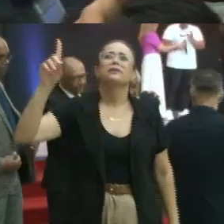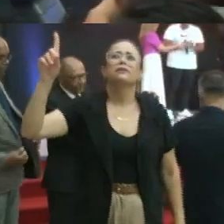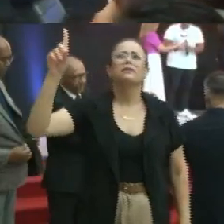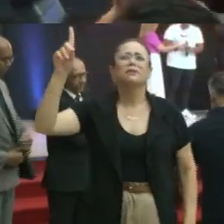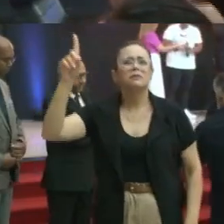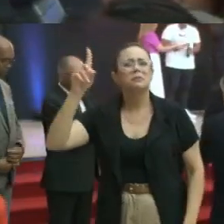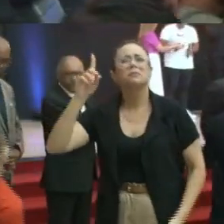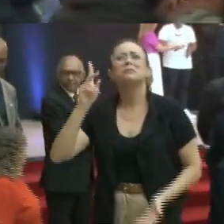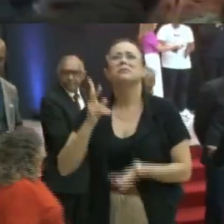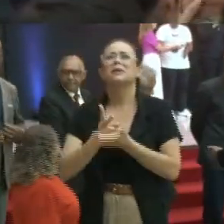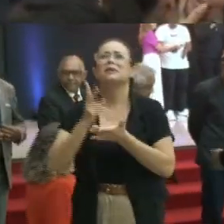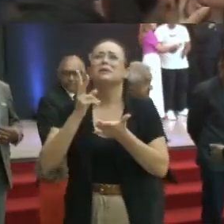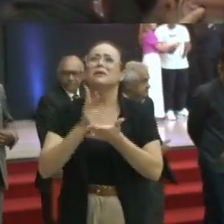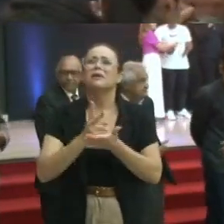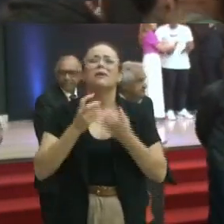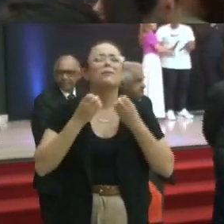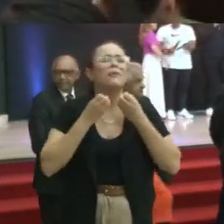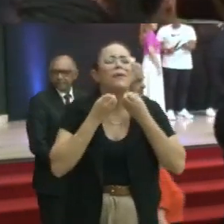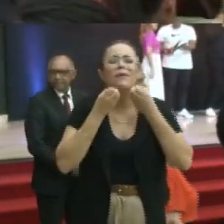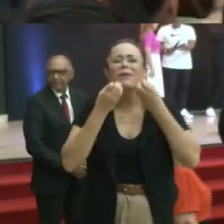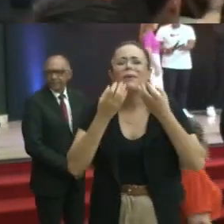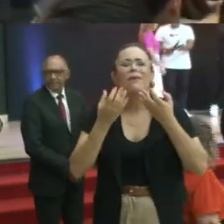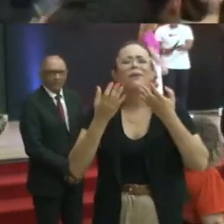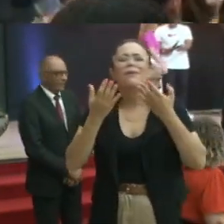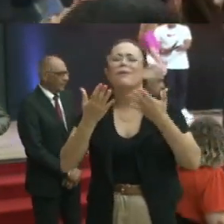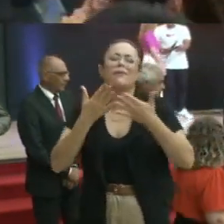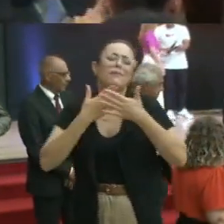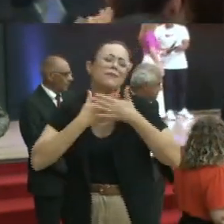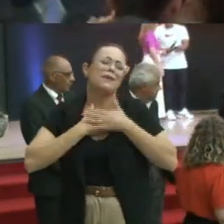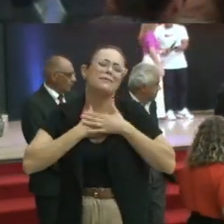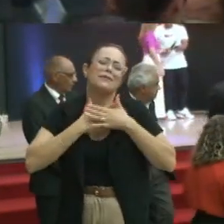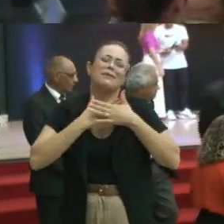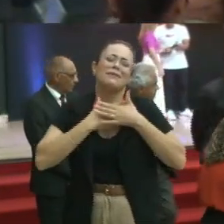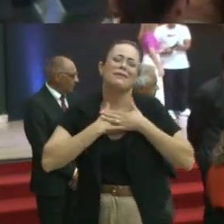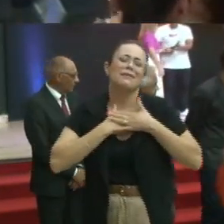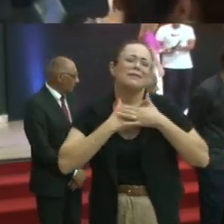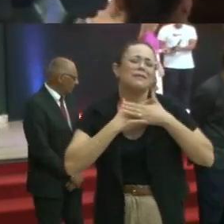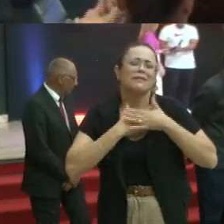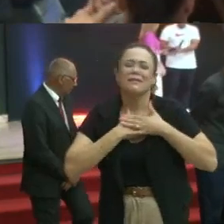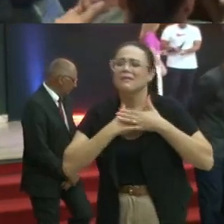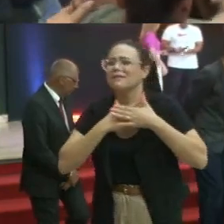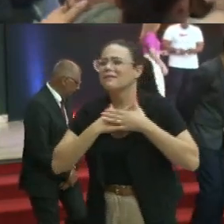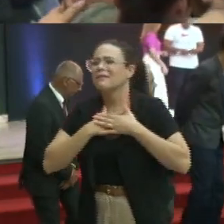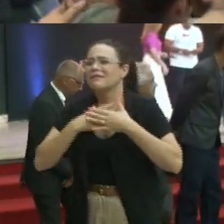Tu tem sido tão, tão bom pra mim.